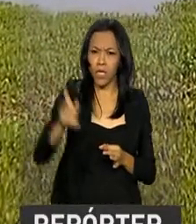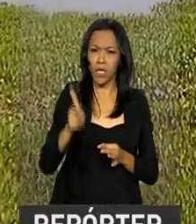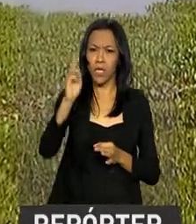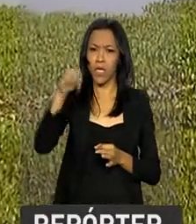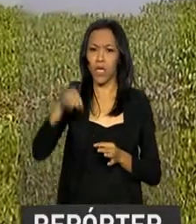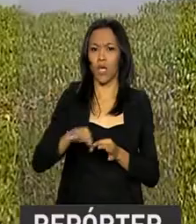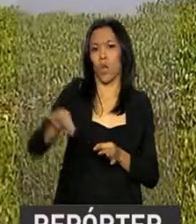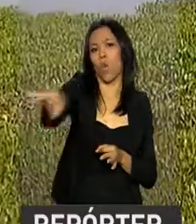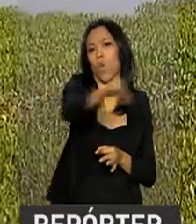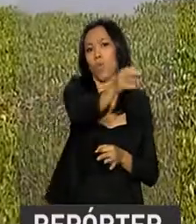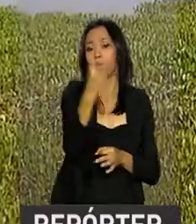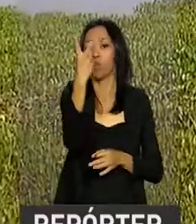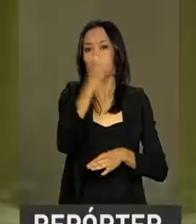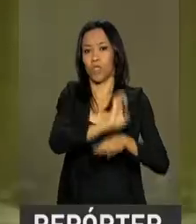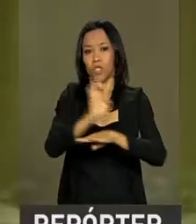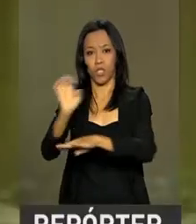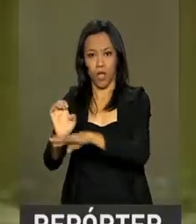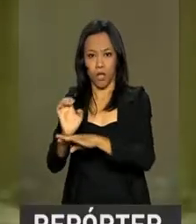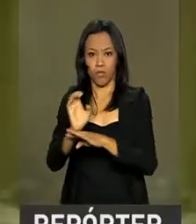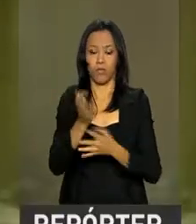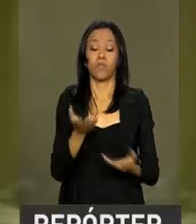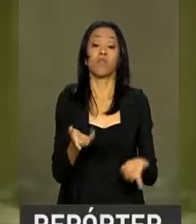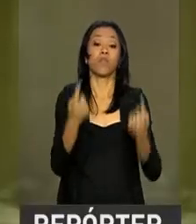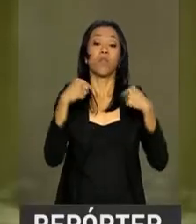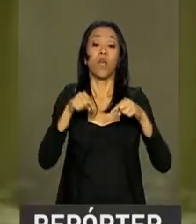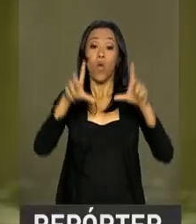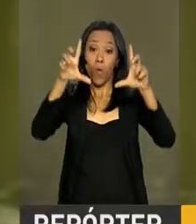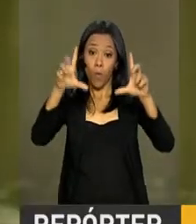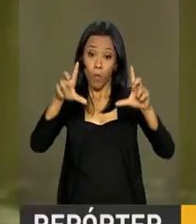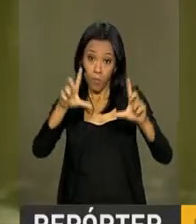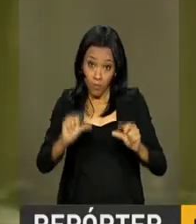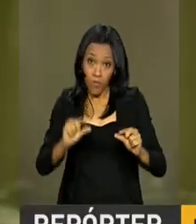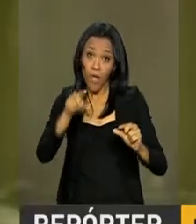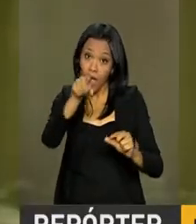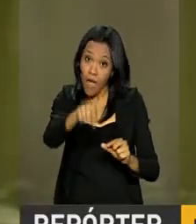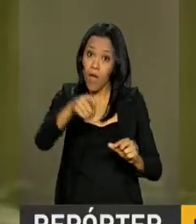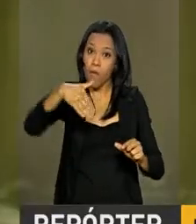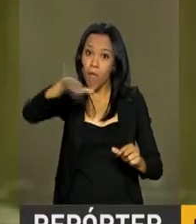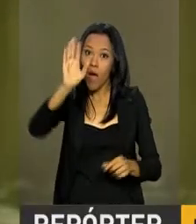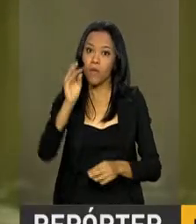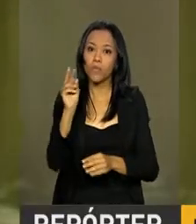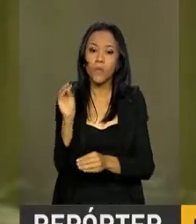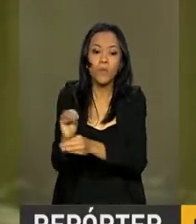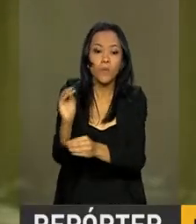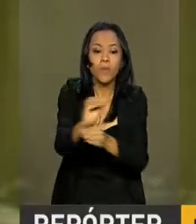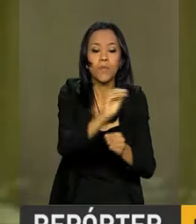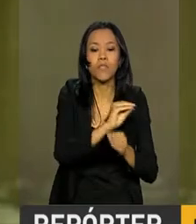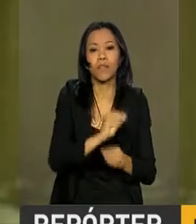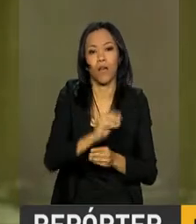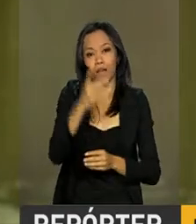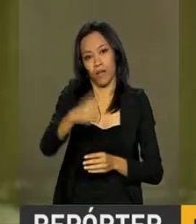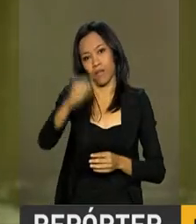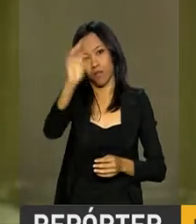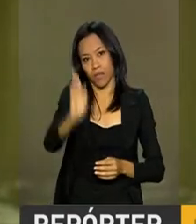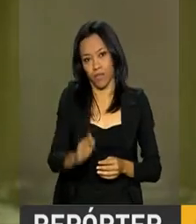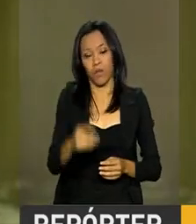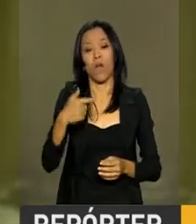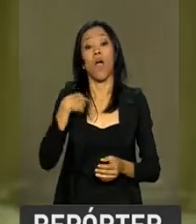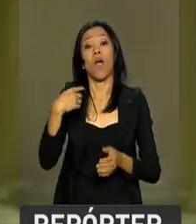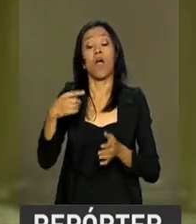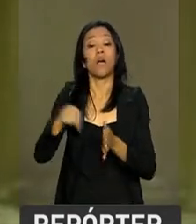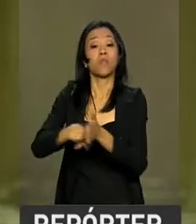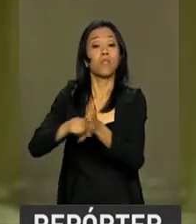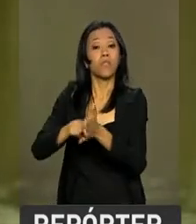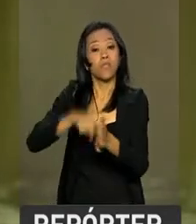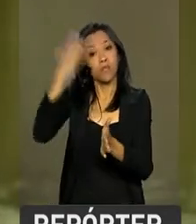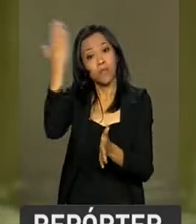eo mato grosso do sul o menor bioma brasileiro também é o mais preservado do país os dados mostram que cerca